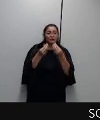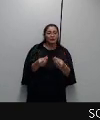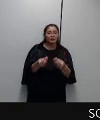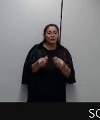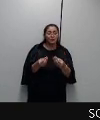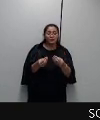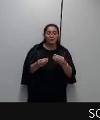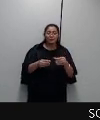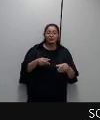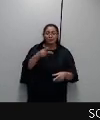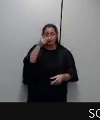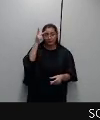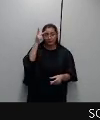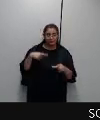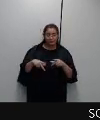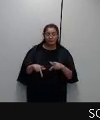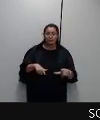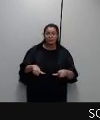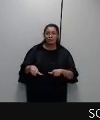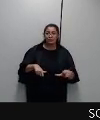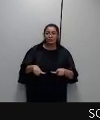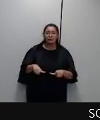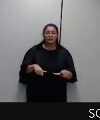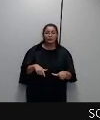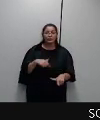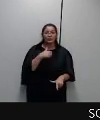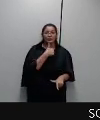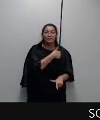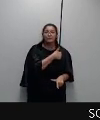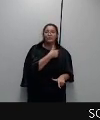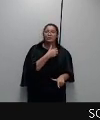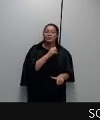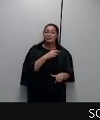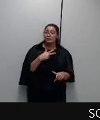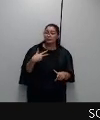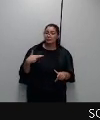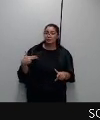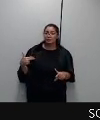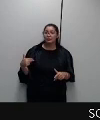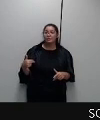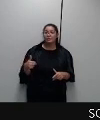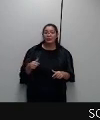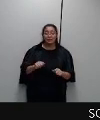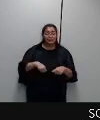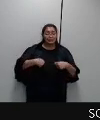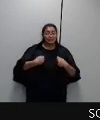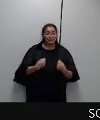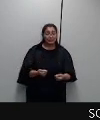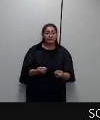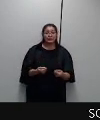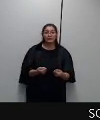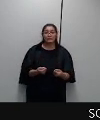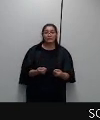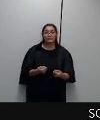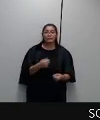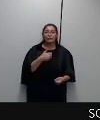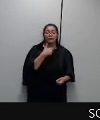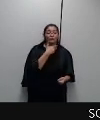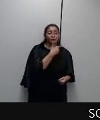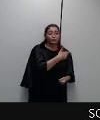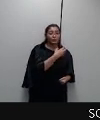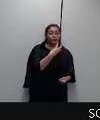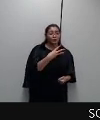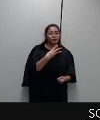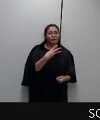da segunda oi oi esse ato agir 23 de junho 2003 em